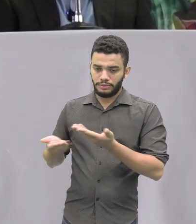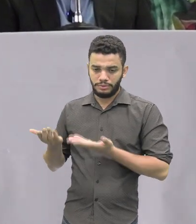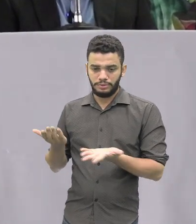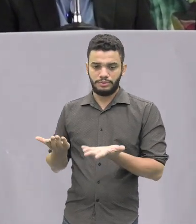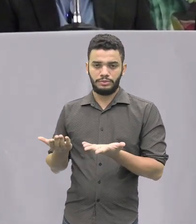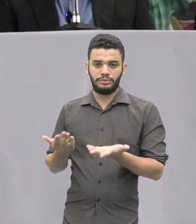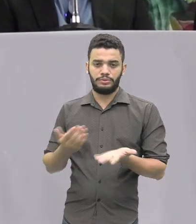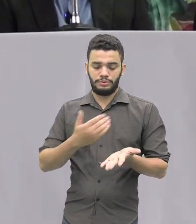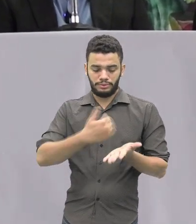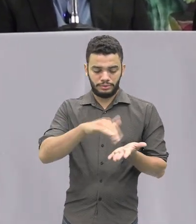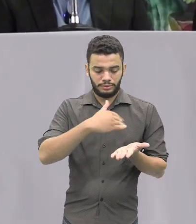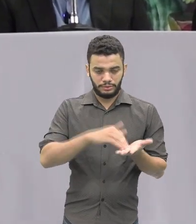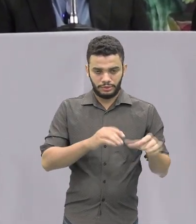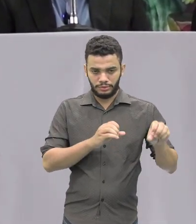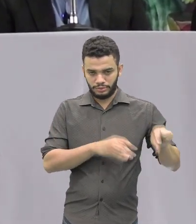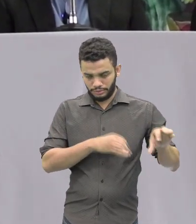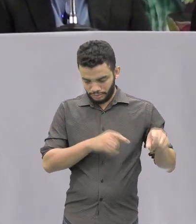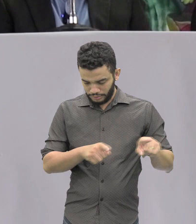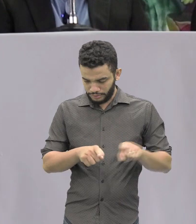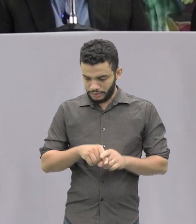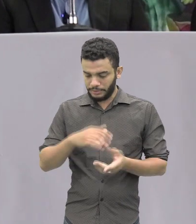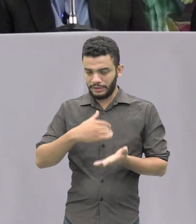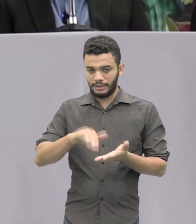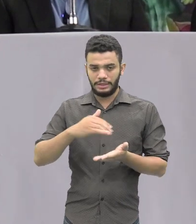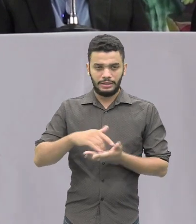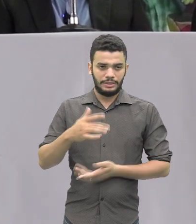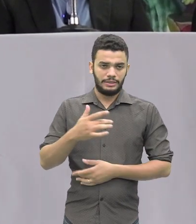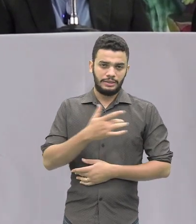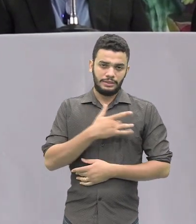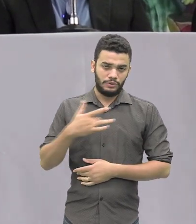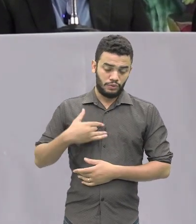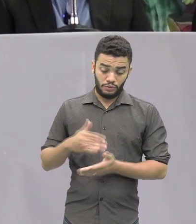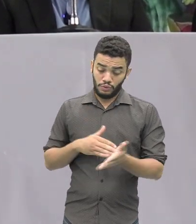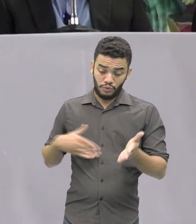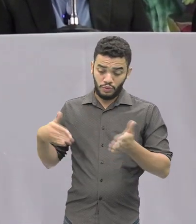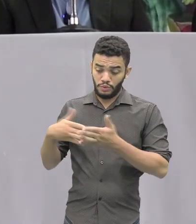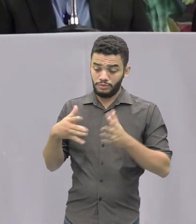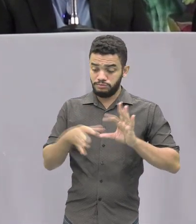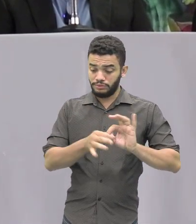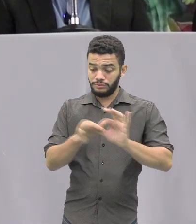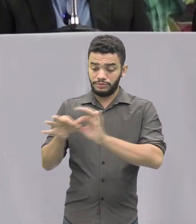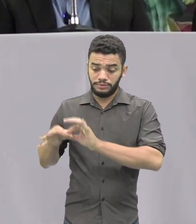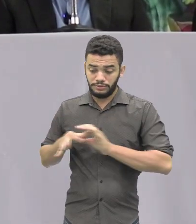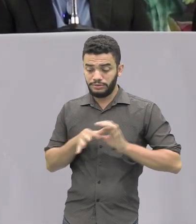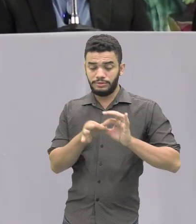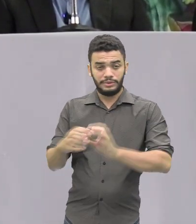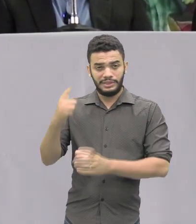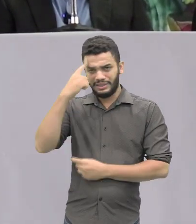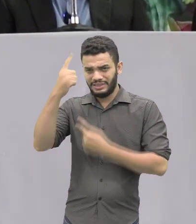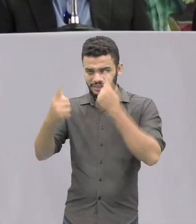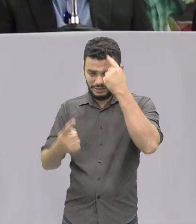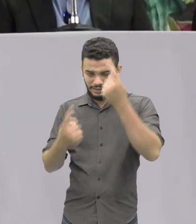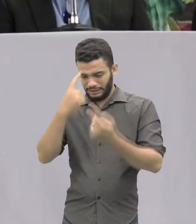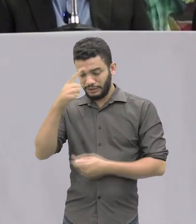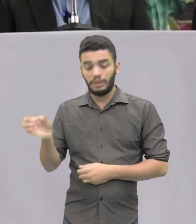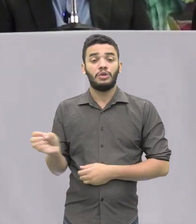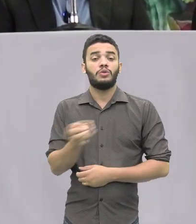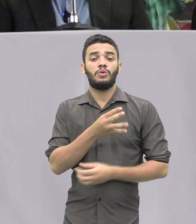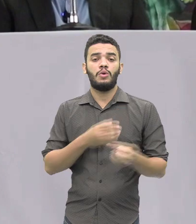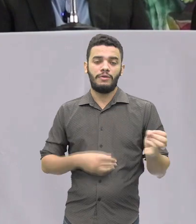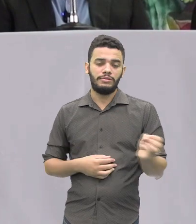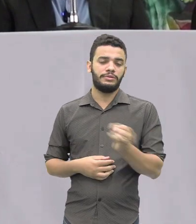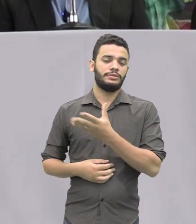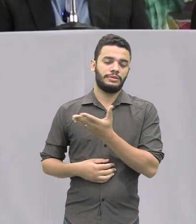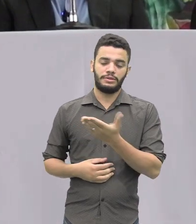secretaria de saúde Defensoria Pública porque eu acho que só a soma de todos nós será possível a gente criar